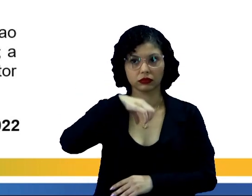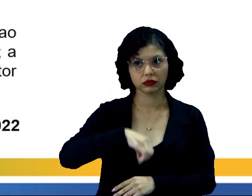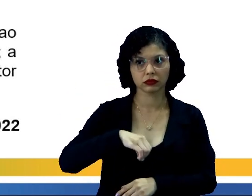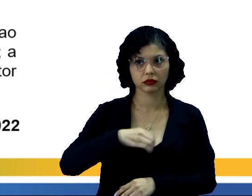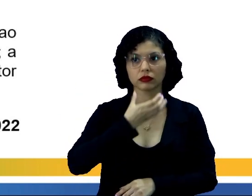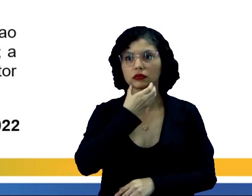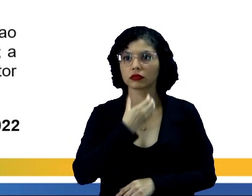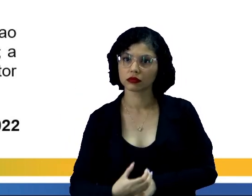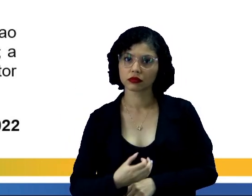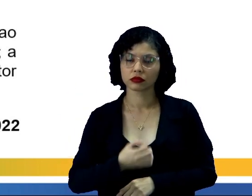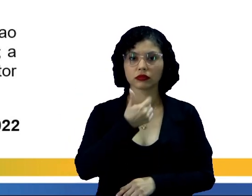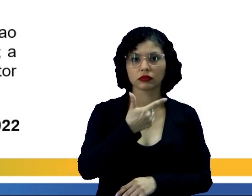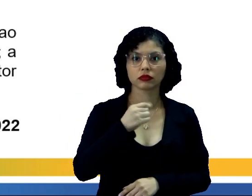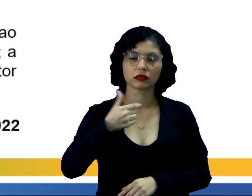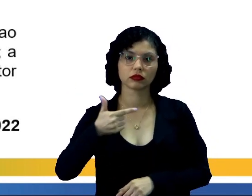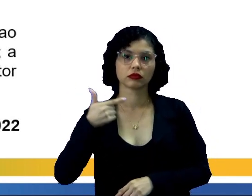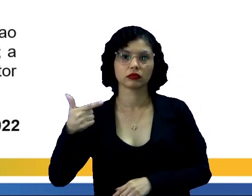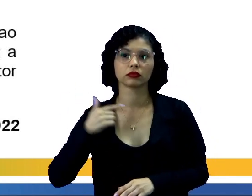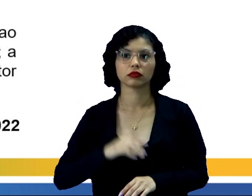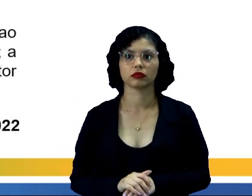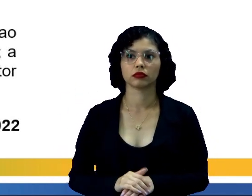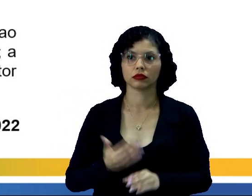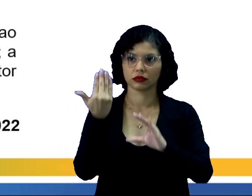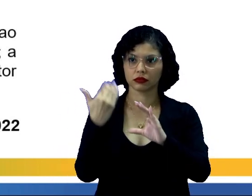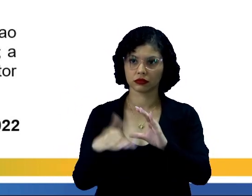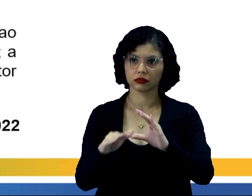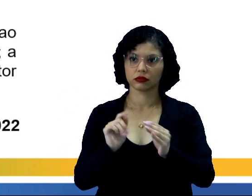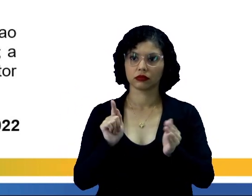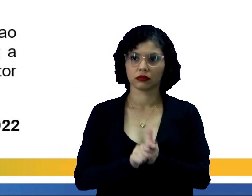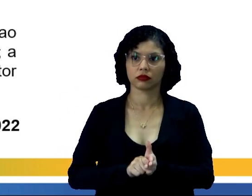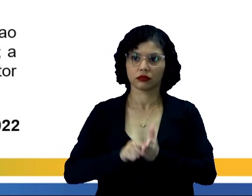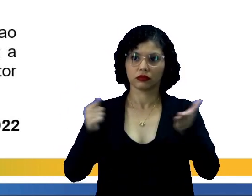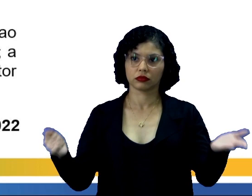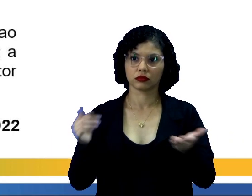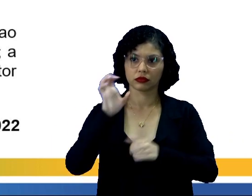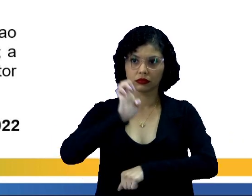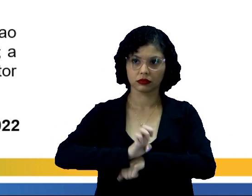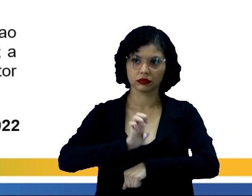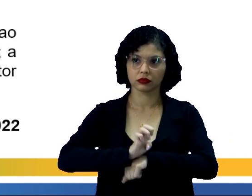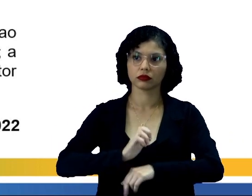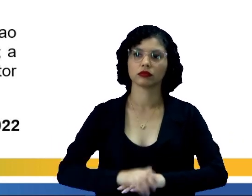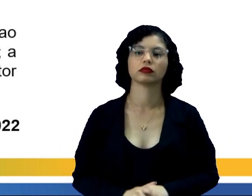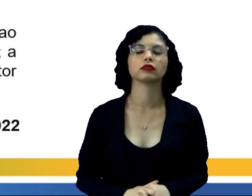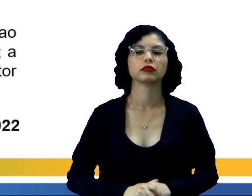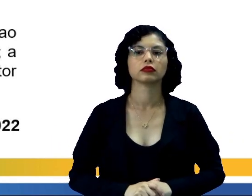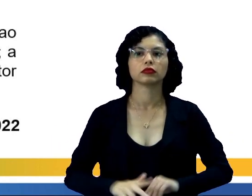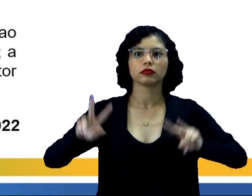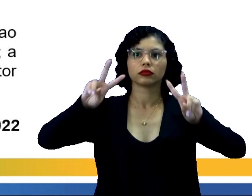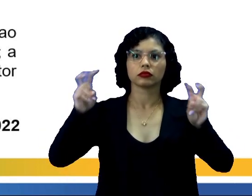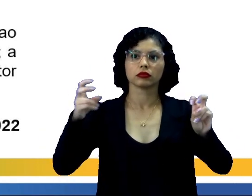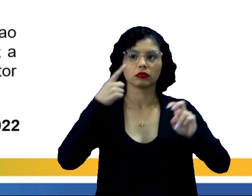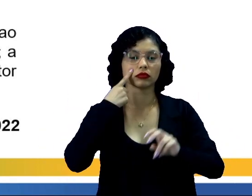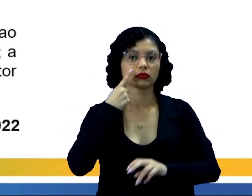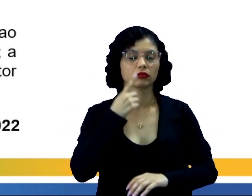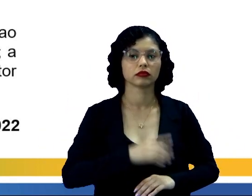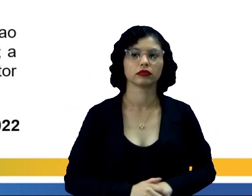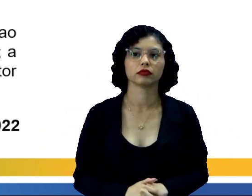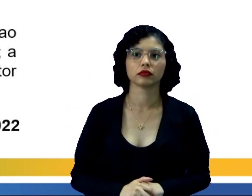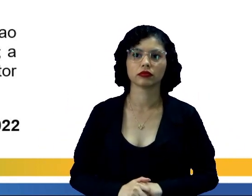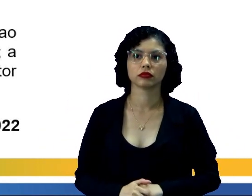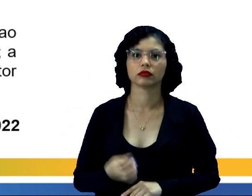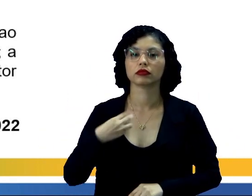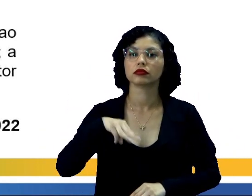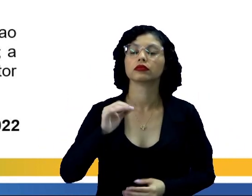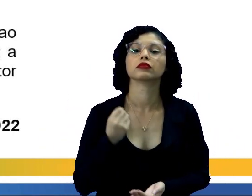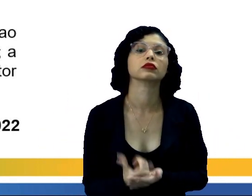de dezembro de 2022 e foi publicada no Jornal Diário do Estado. Então, desde o título, observem.